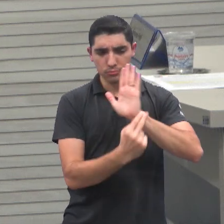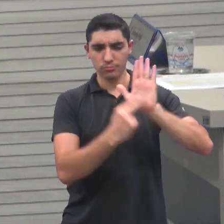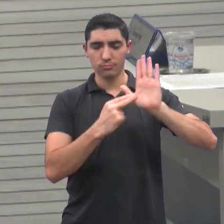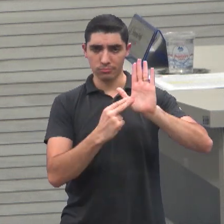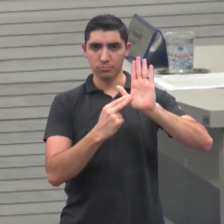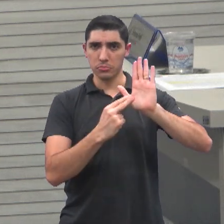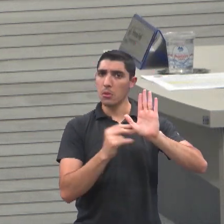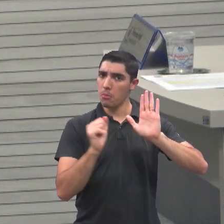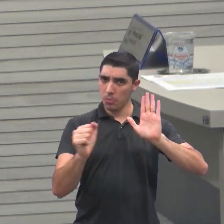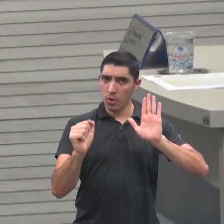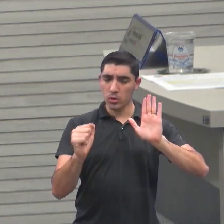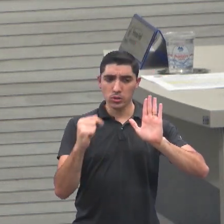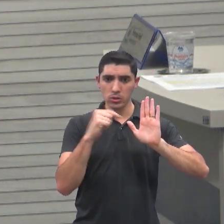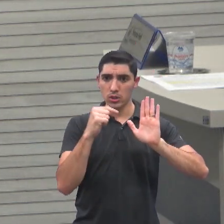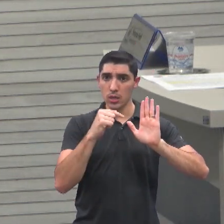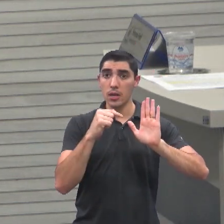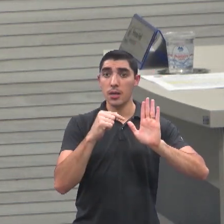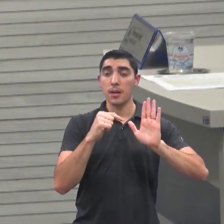é só